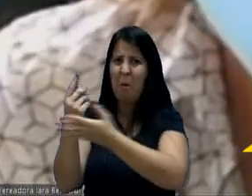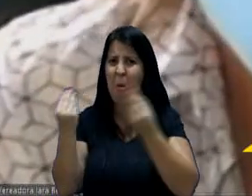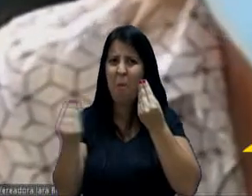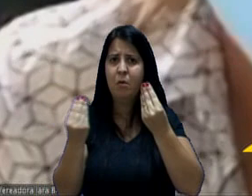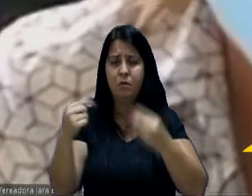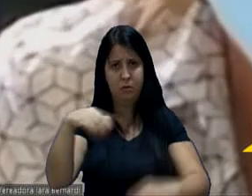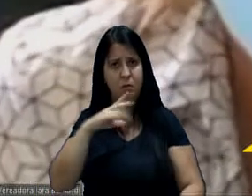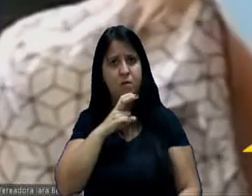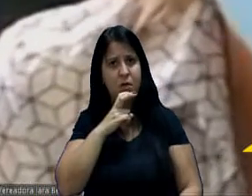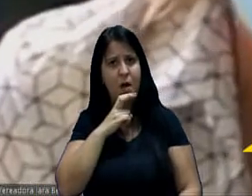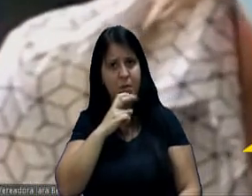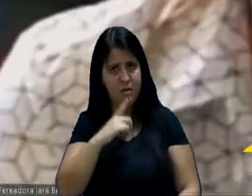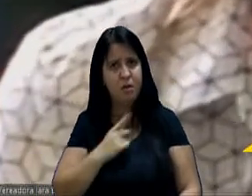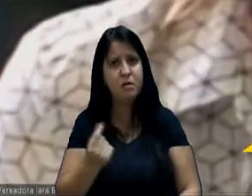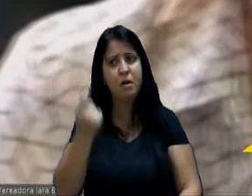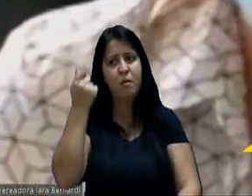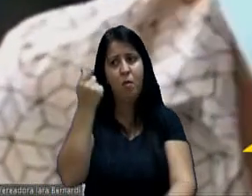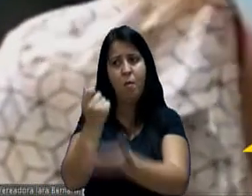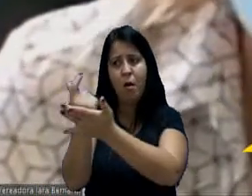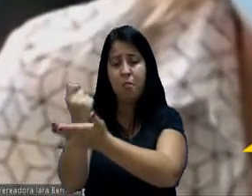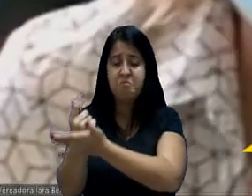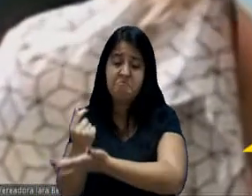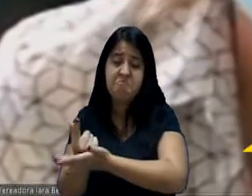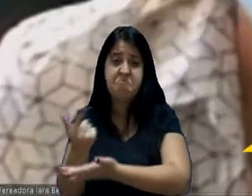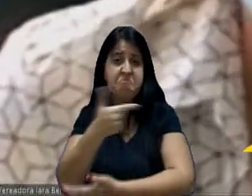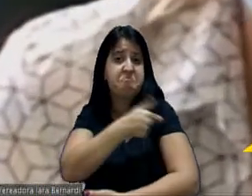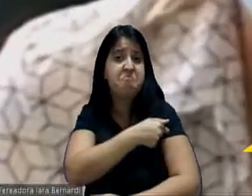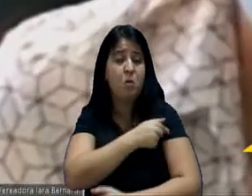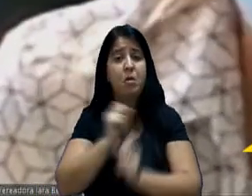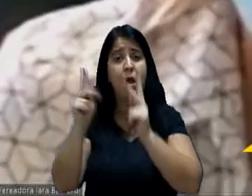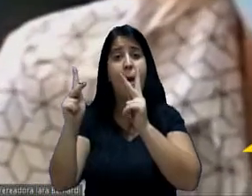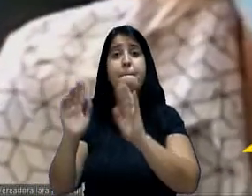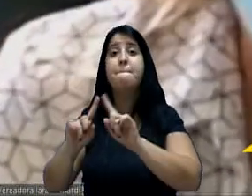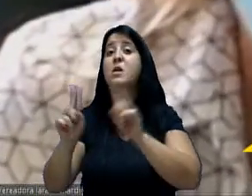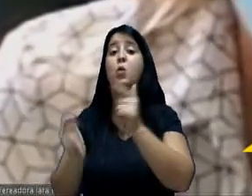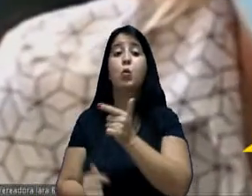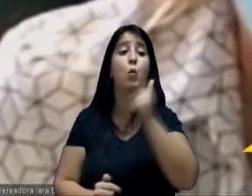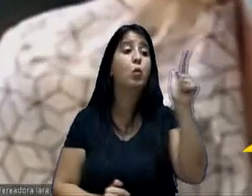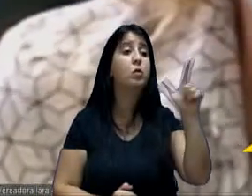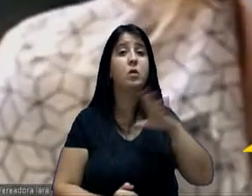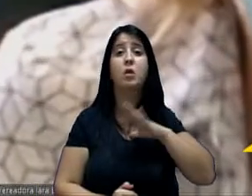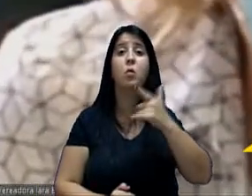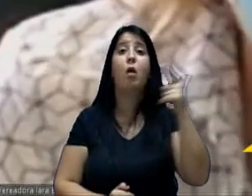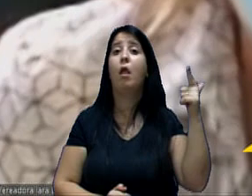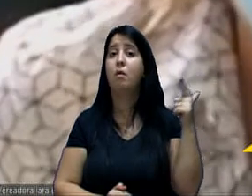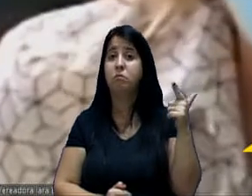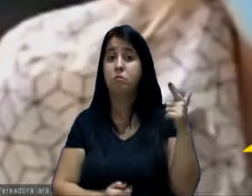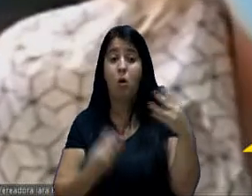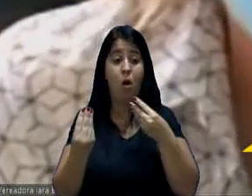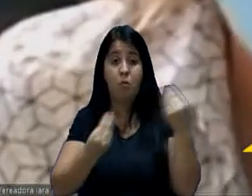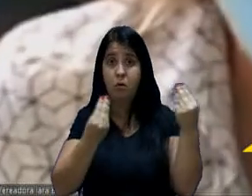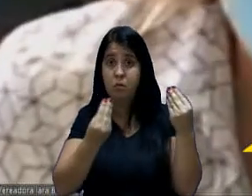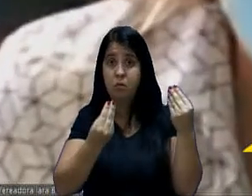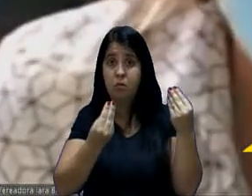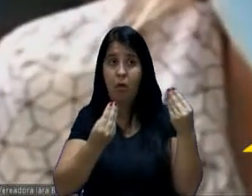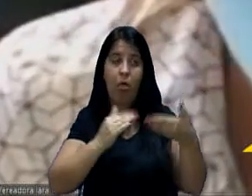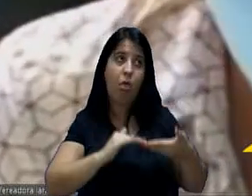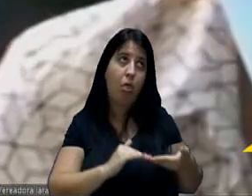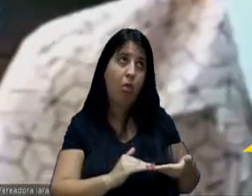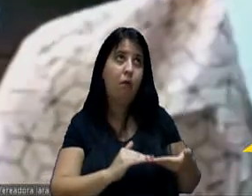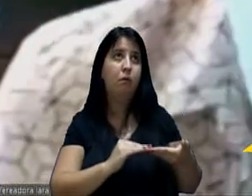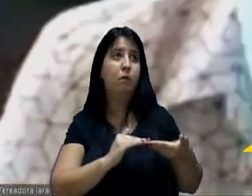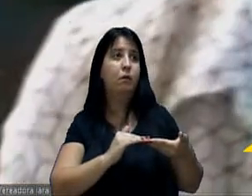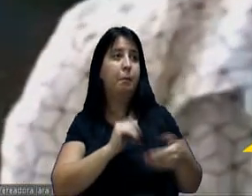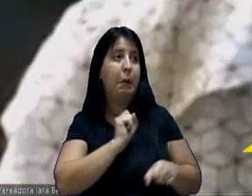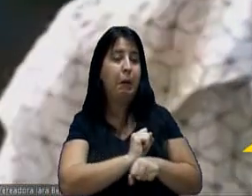dinheiro para entrar na frente nacional aí e comprar vacinas, e os que não têm. os que não têm vão ficar dependendo só